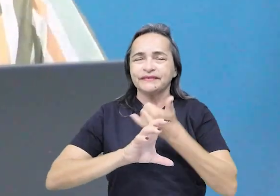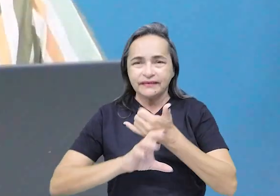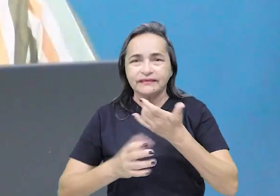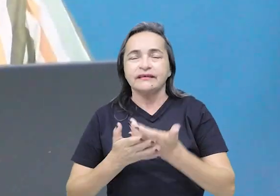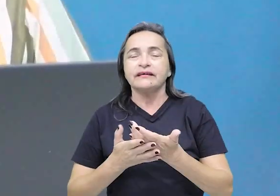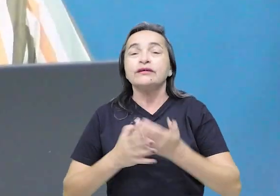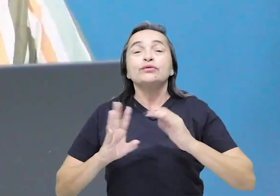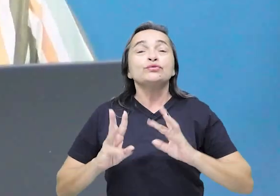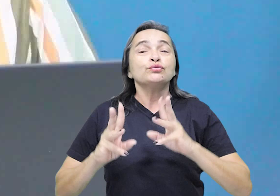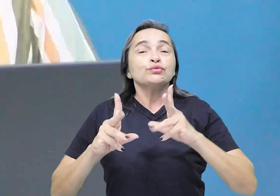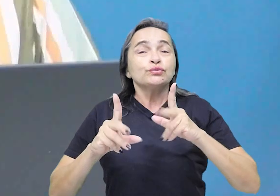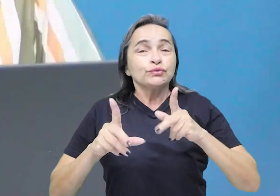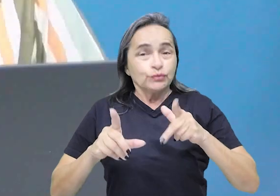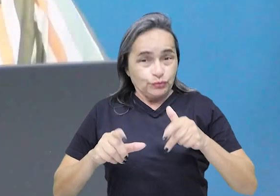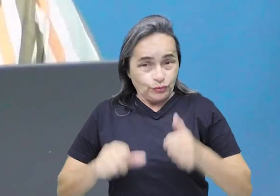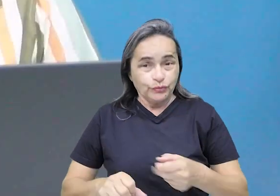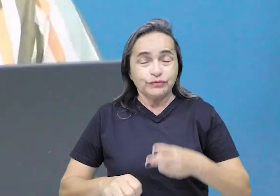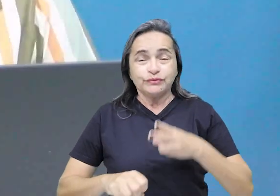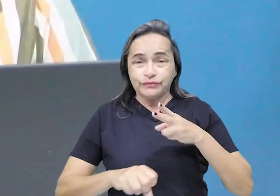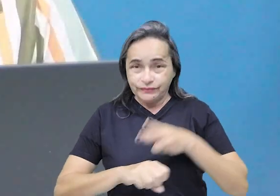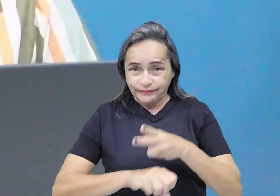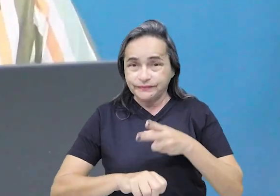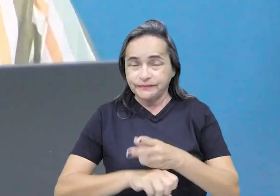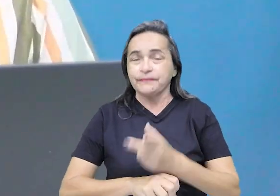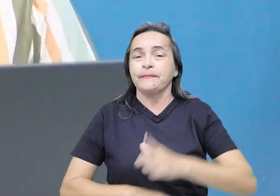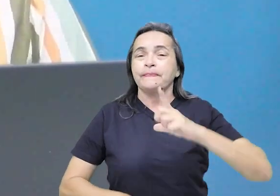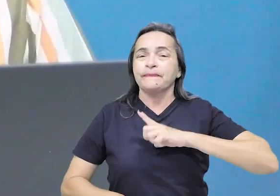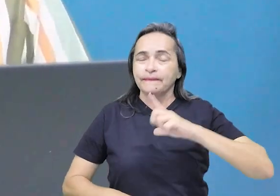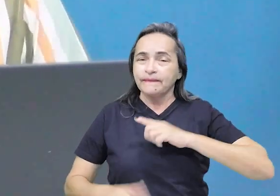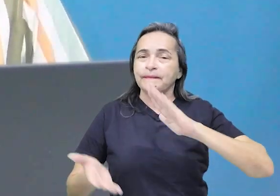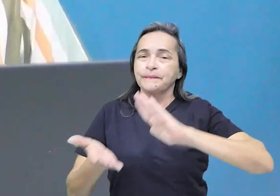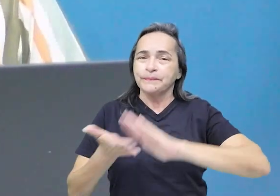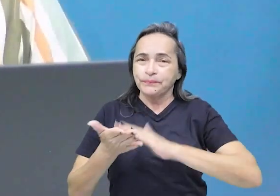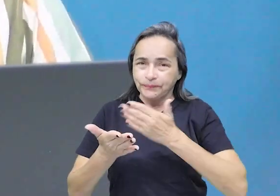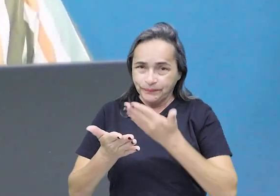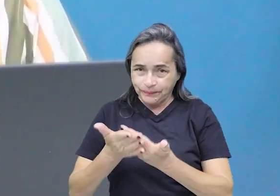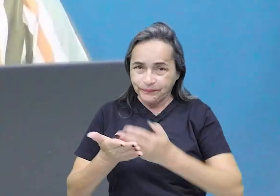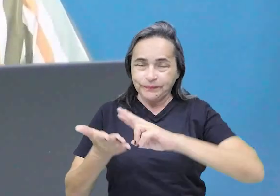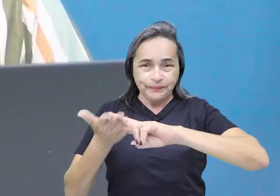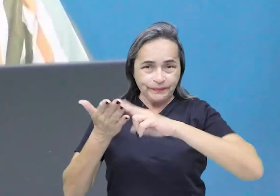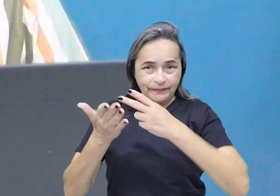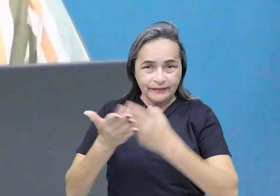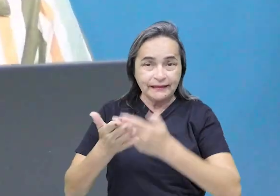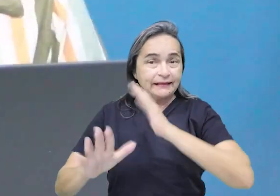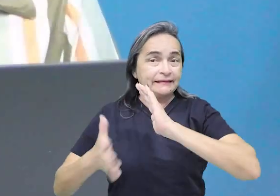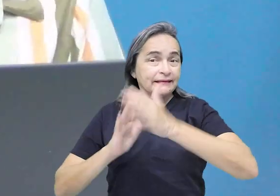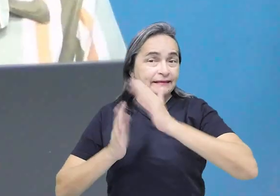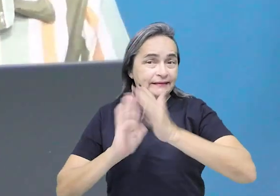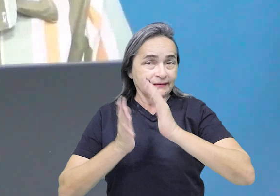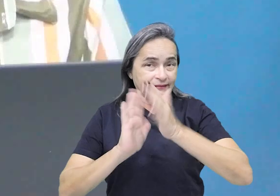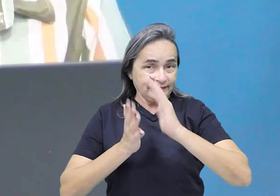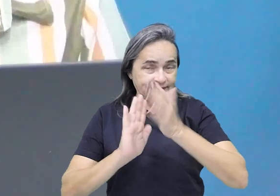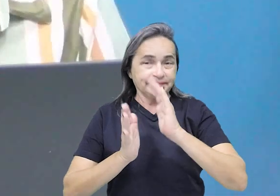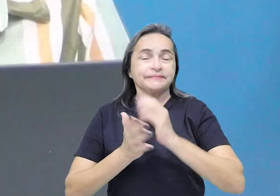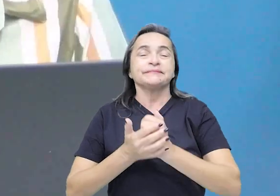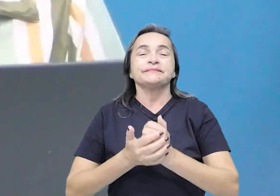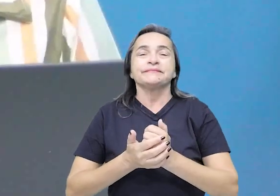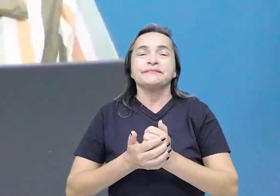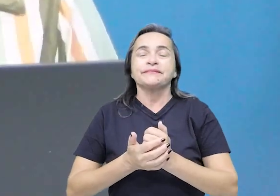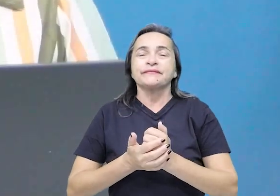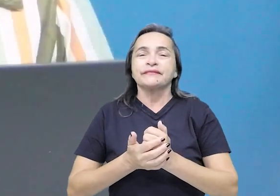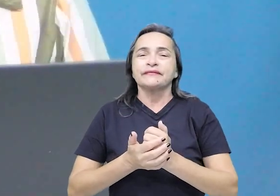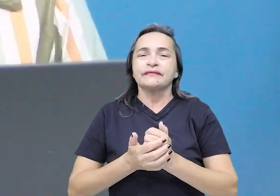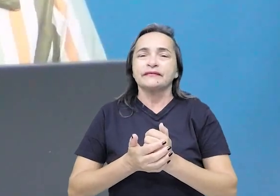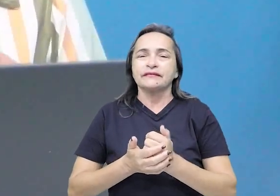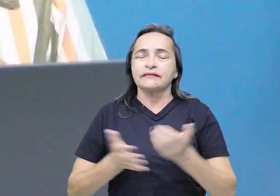todos os nossos produtos, eles têm interpretação simultânea em Libras, que é a língua brasileira de